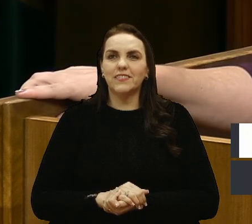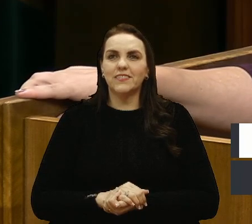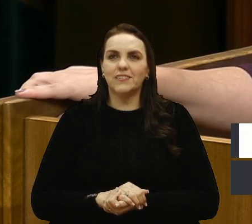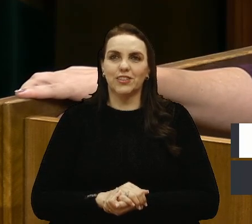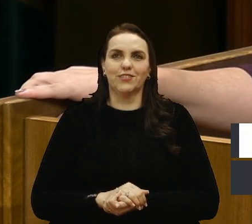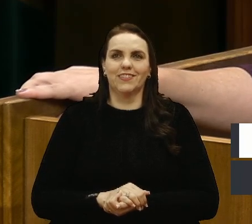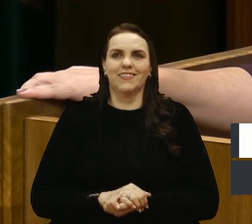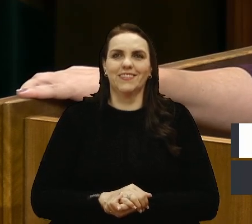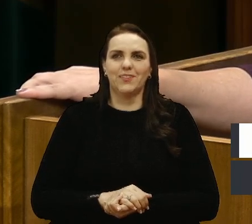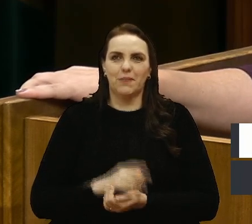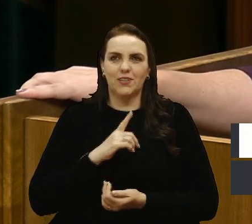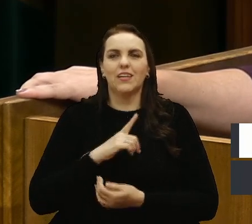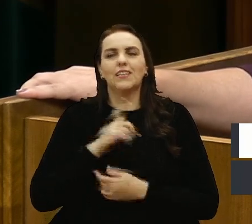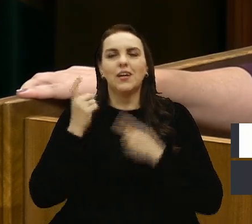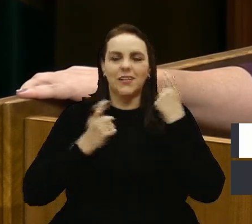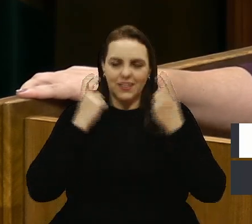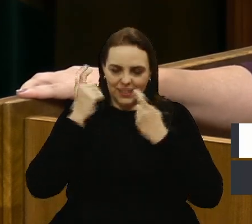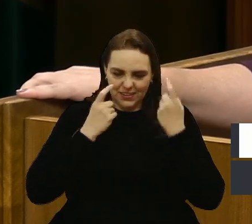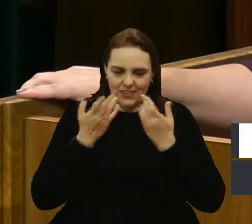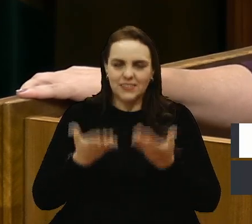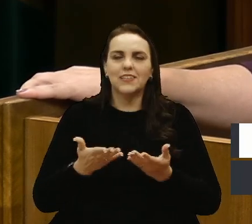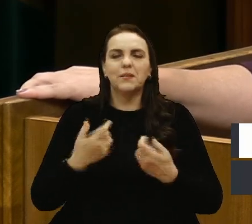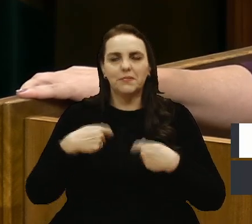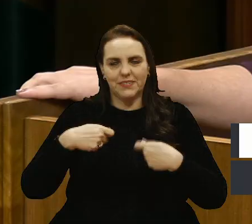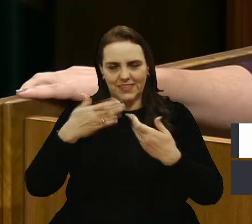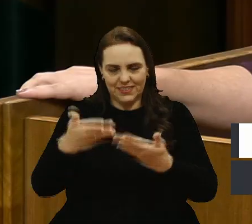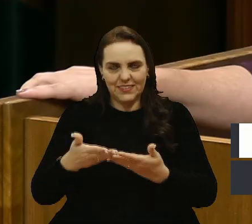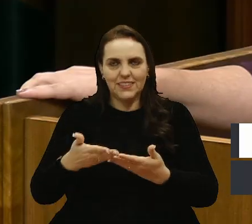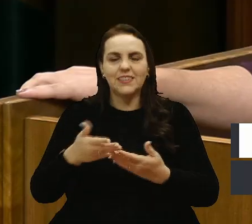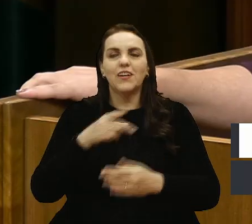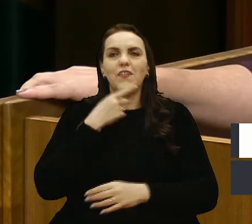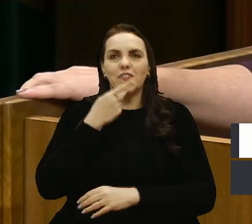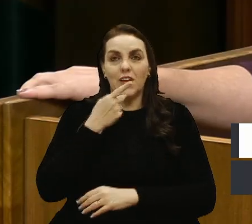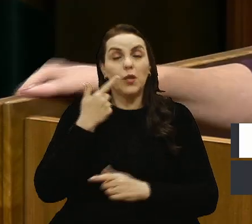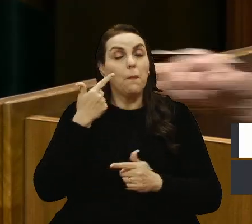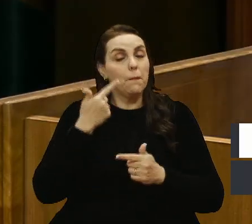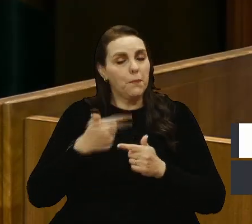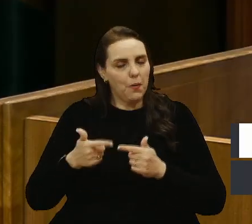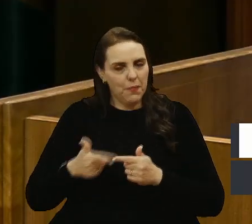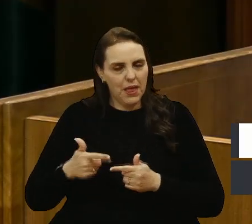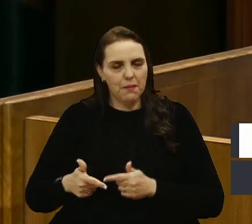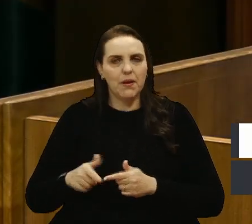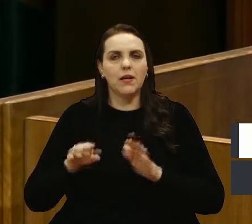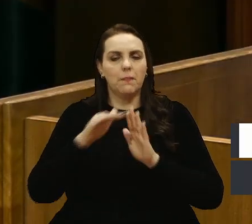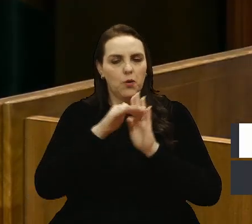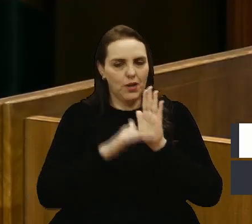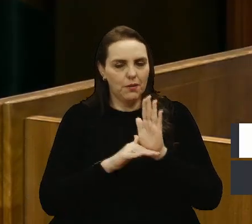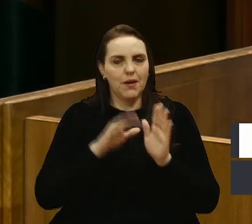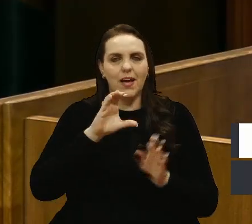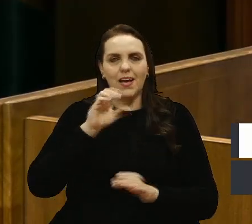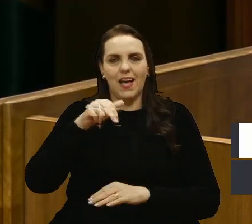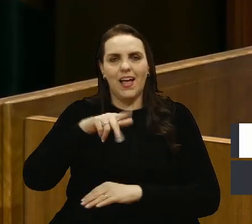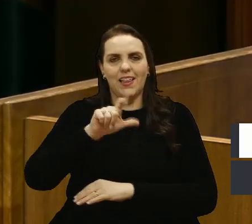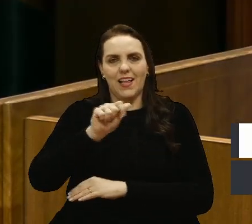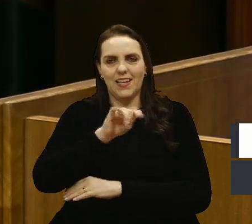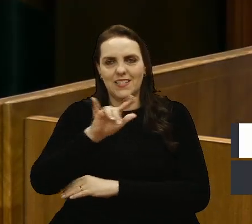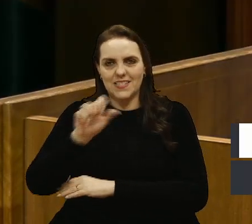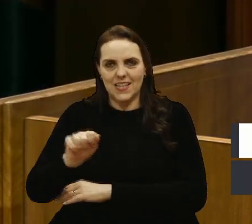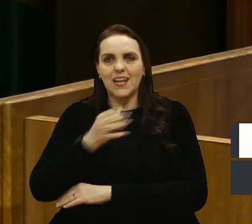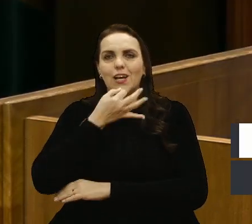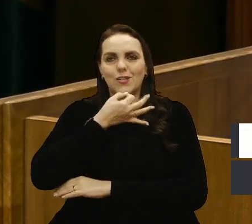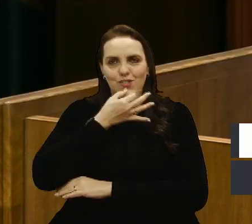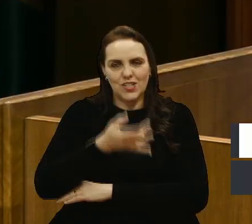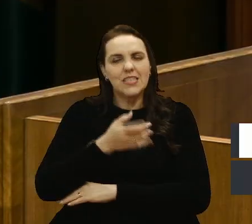que ter uma preocupação aí, e eu ressalto a problemática do Canaliza Caxias, e a gente espera que